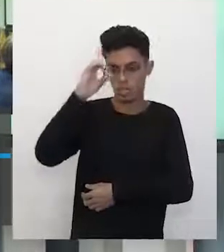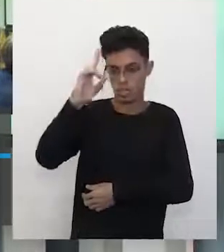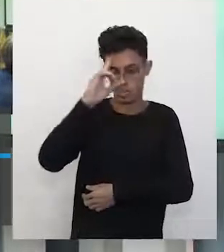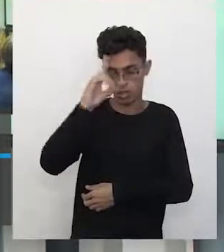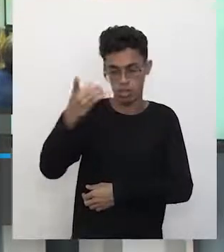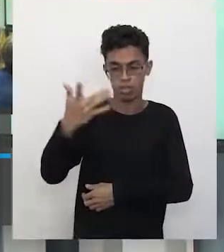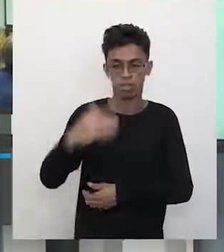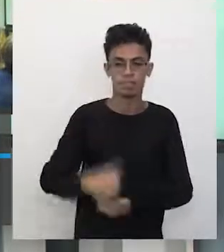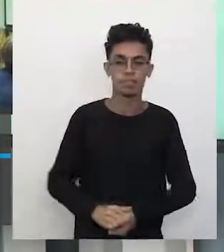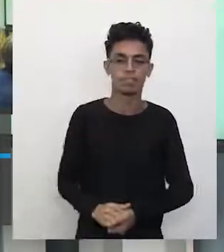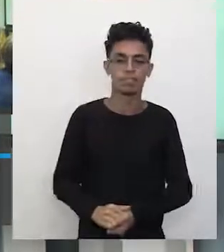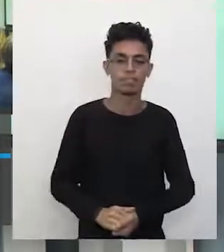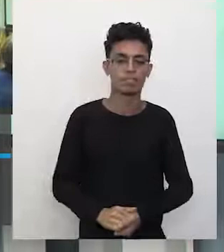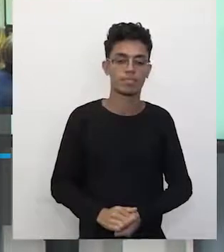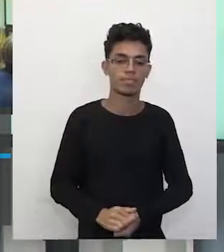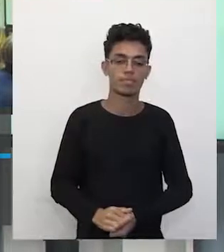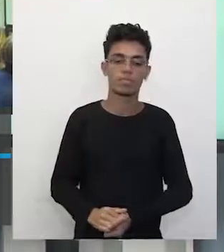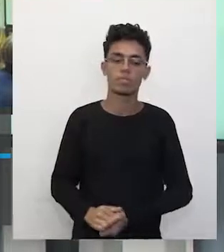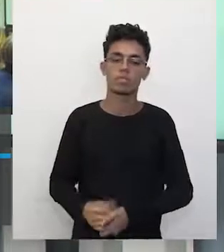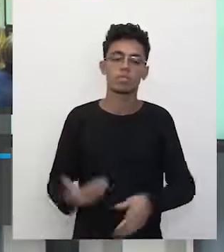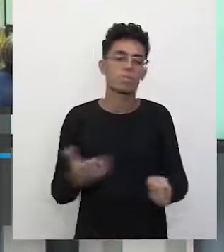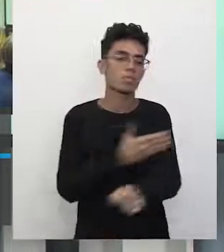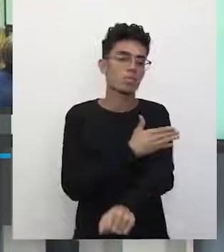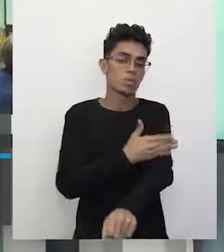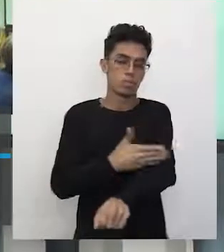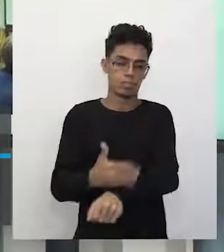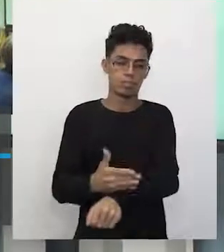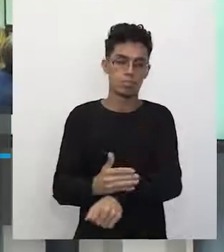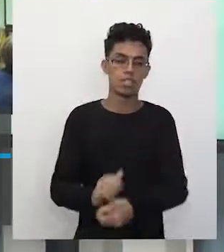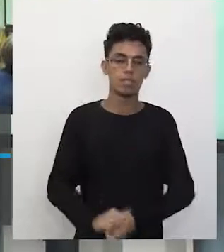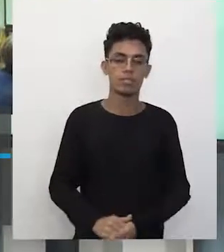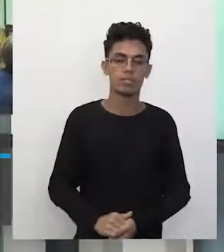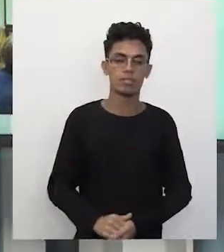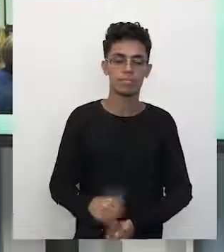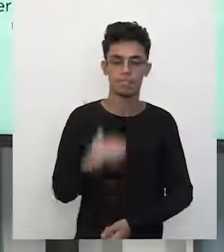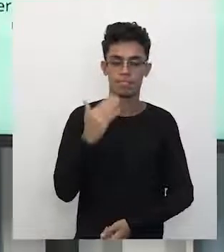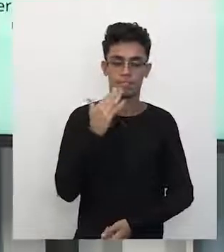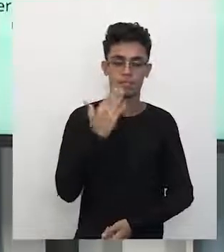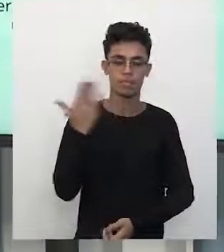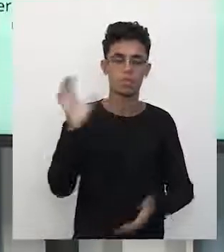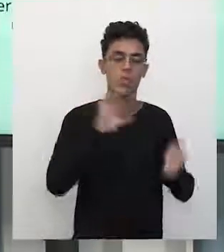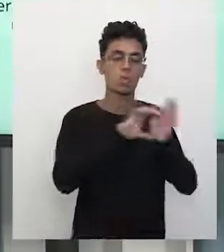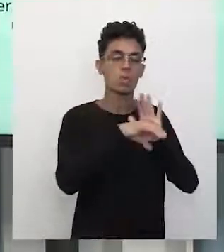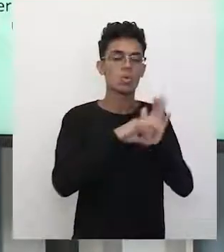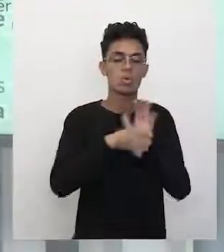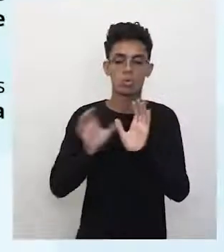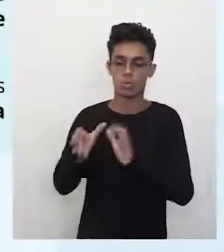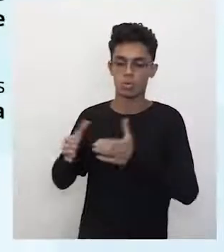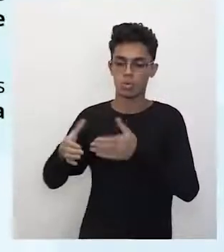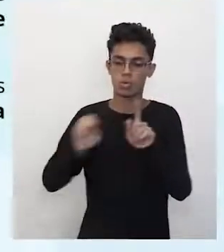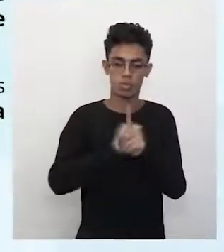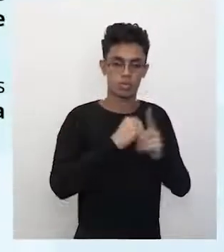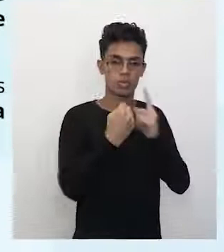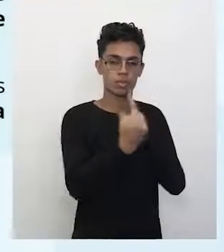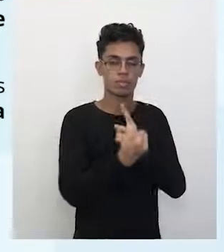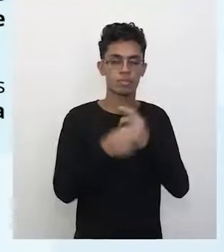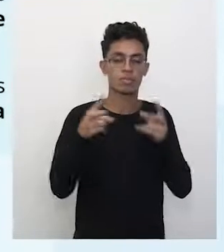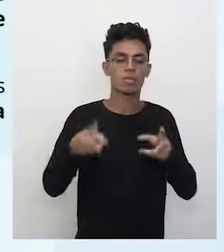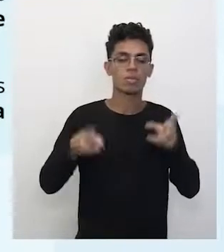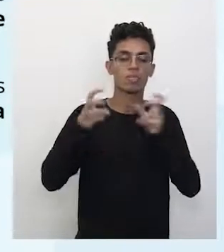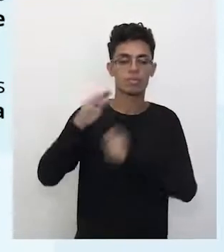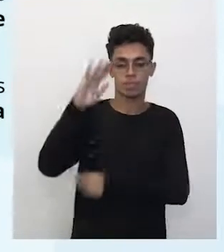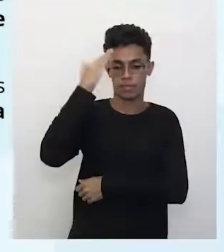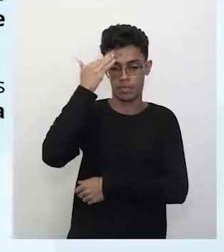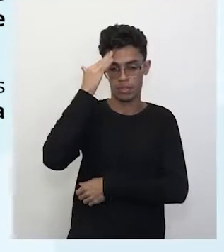acabamos naturalizando os nossos hábitos, os nossos costumes. Então, vamos ver a definição do que é um grupo social, para a gente perceber